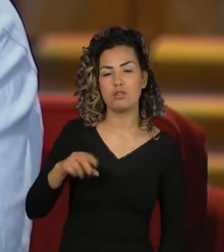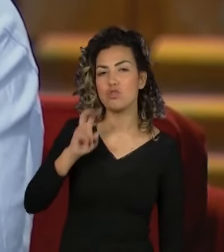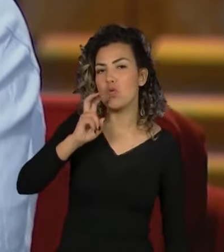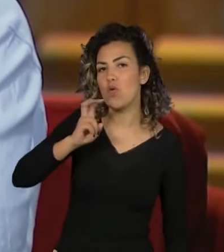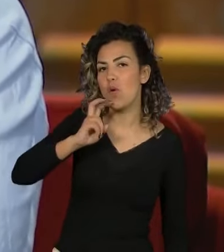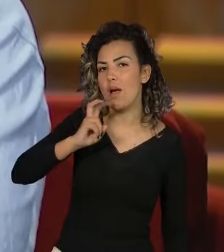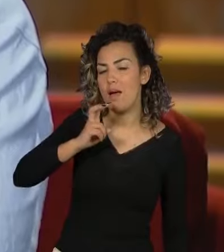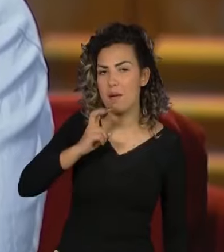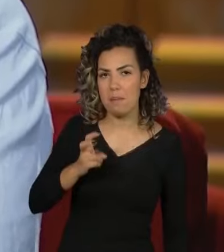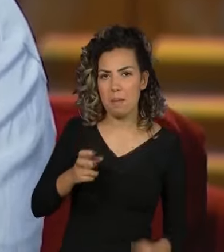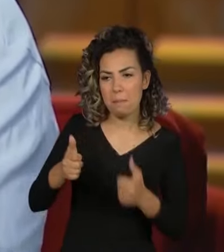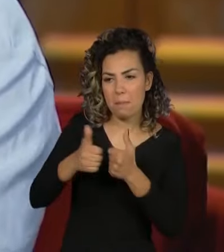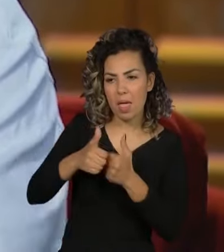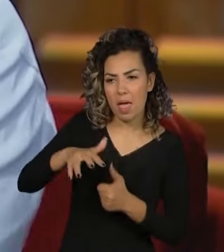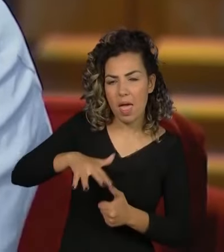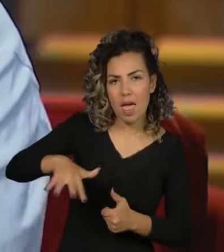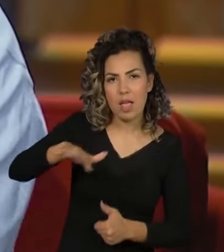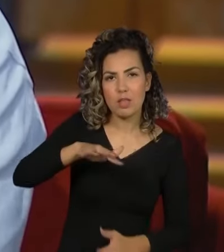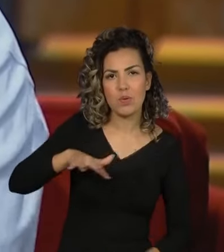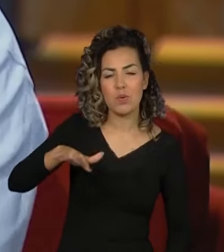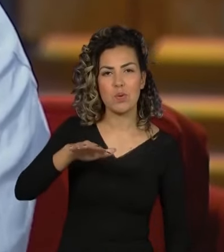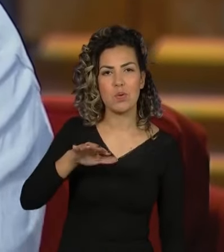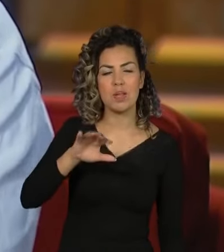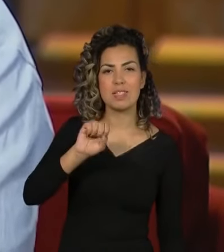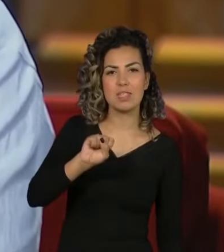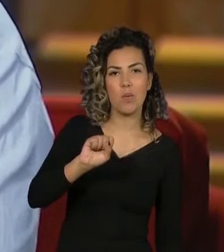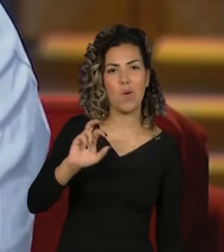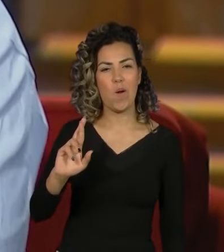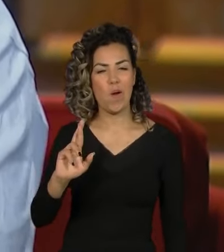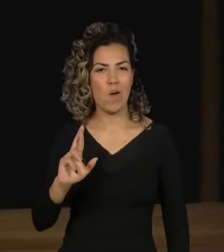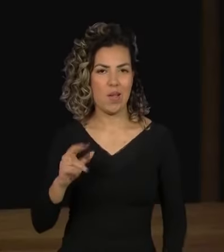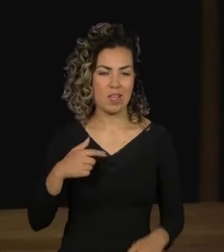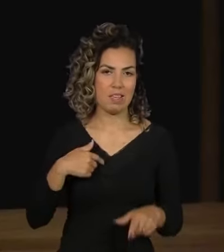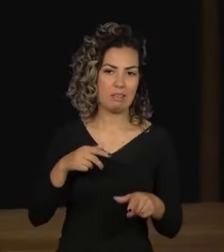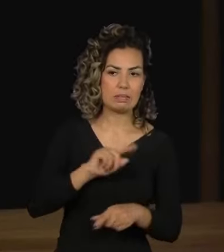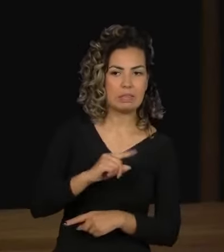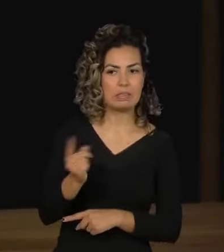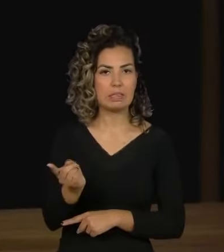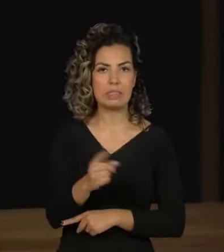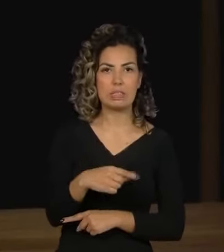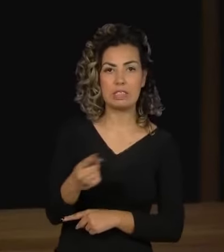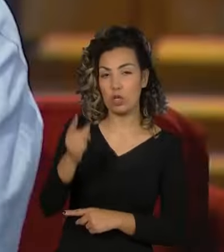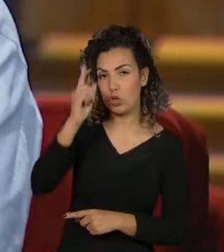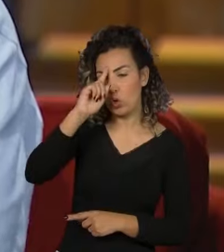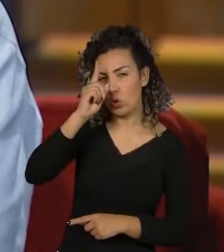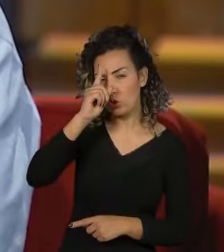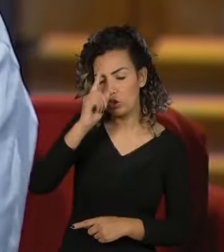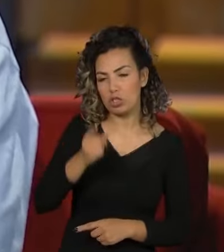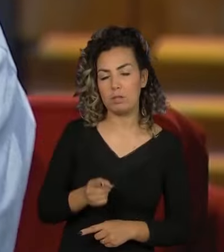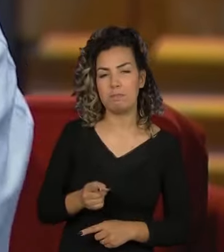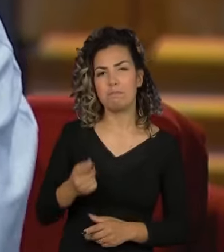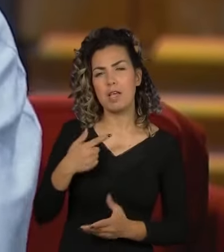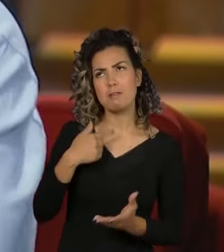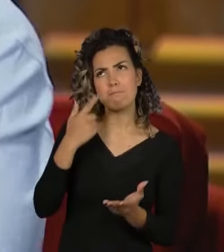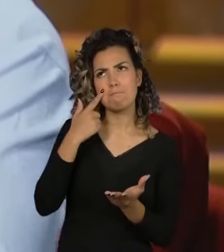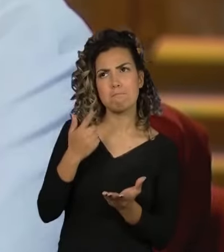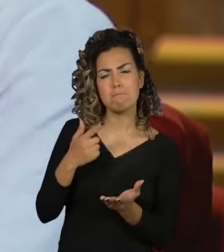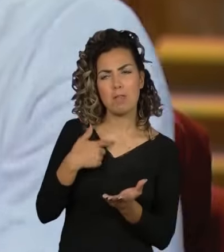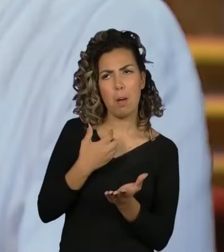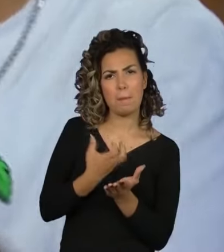ali e eu ficava indo de mairin que passar um rock todos os dias e abriu o seu aplicativo E aí eu abri meu aplicativo eu falei mano eu vou até 20